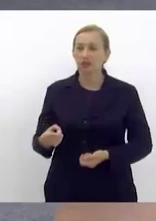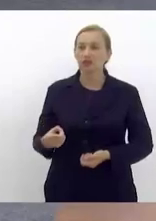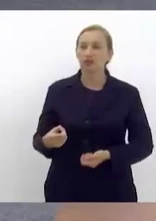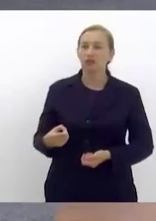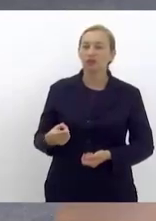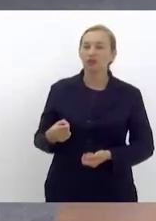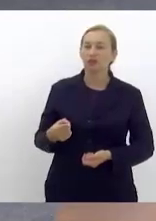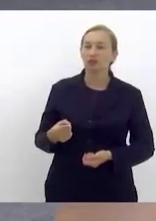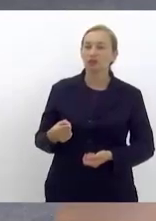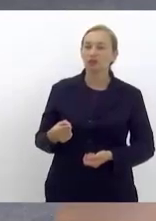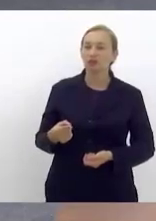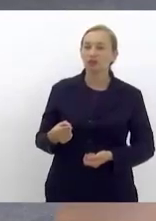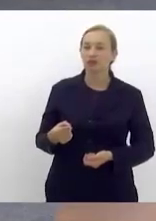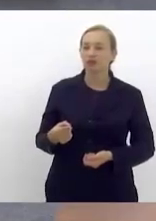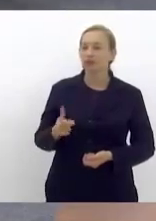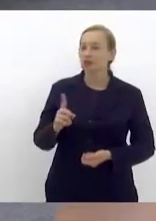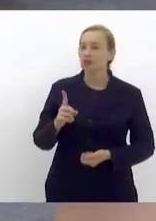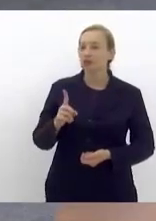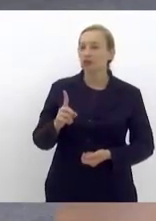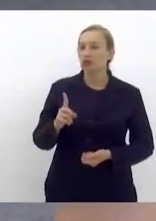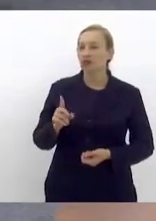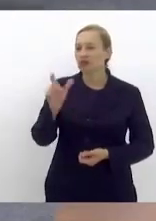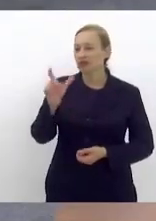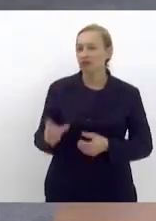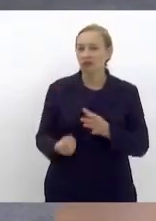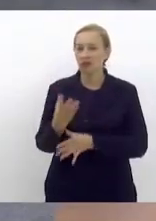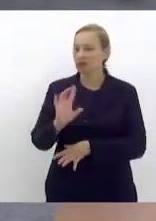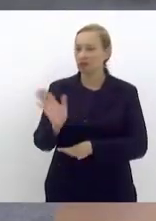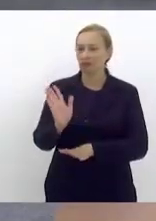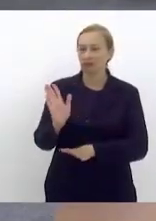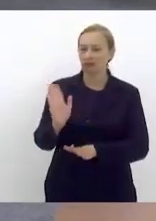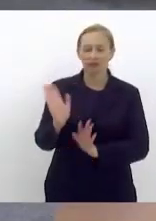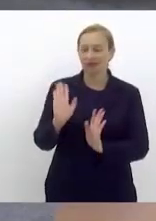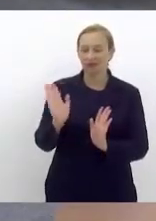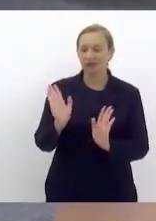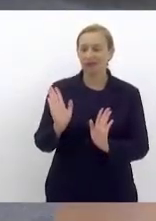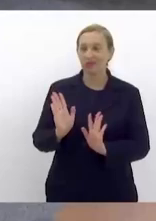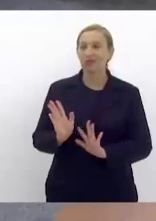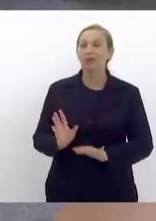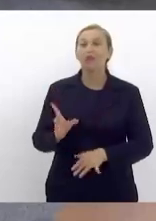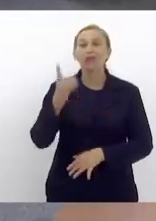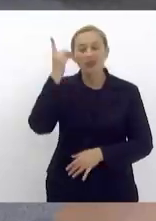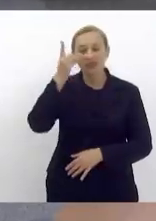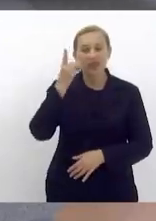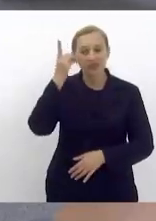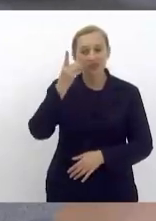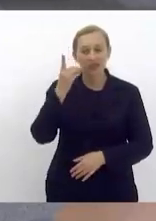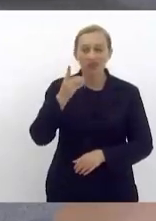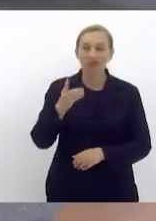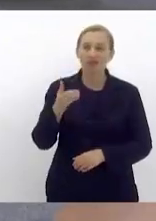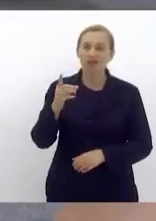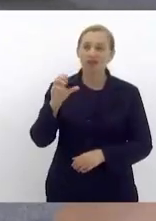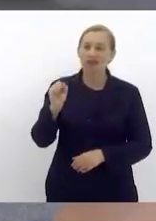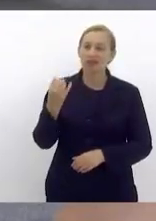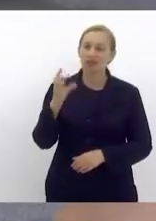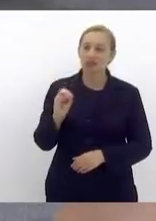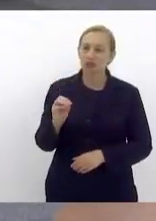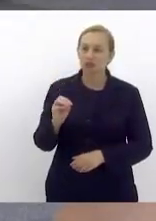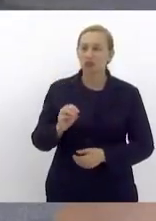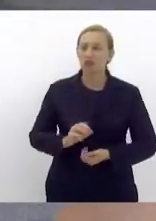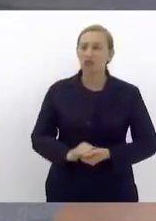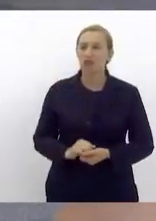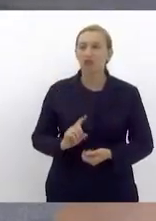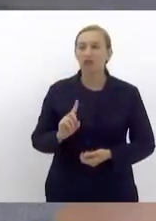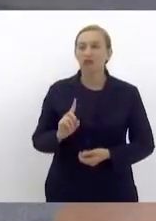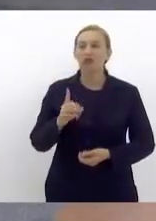projeto. Não, não é autor, desculpa, marca comigo. Sacudiu a cabecinha assim. Deputado Serginho.